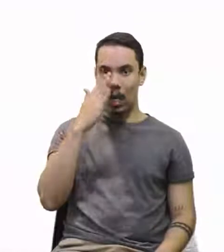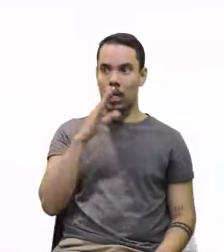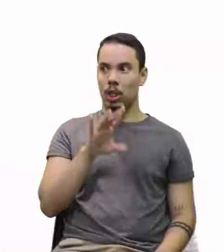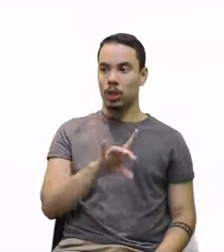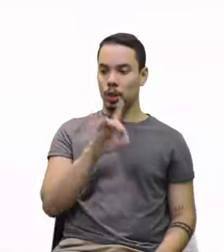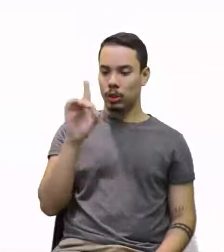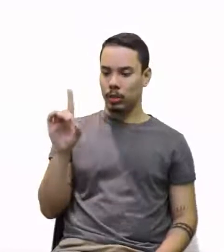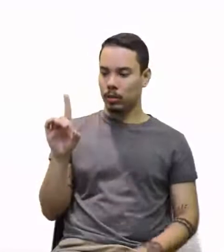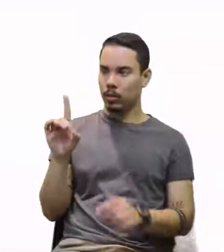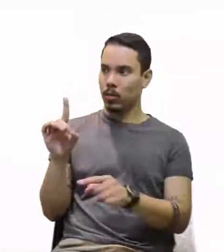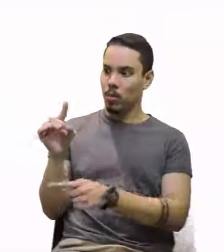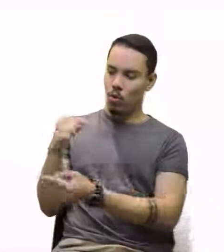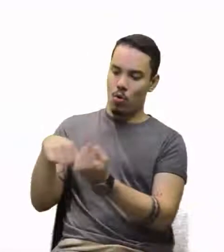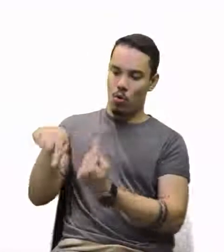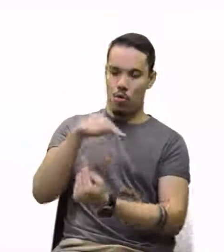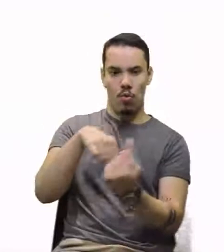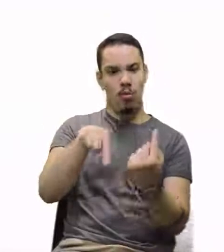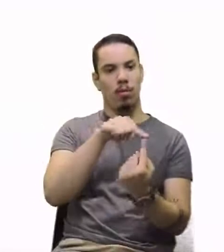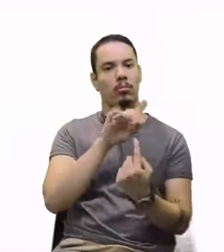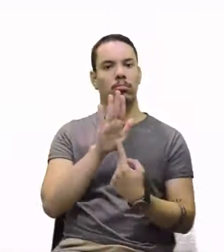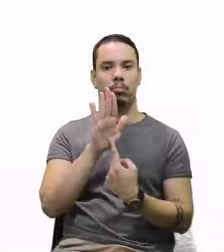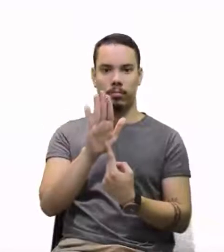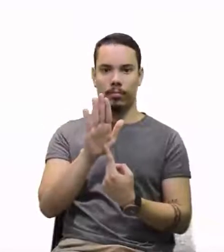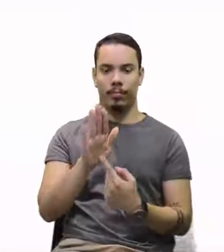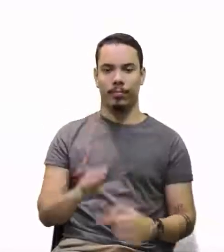do outro lado aparece uma corrente induzida.